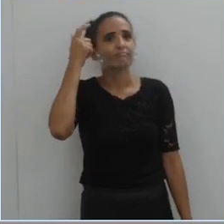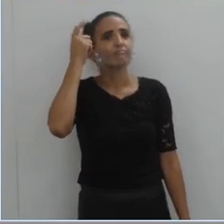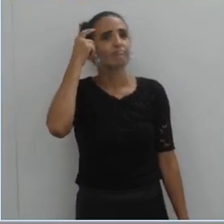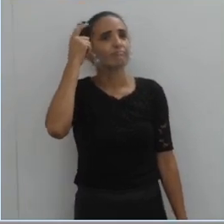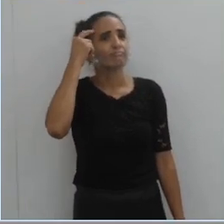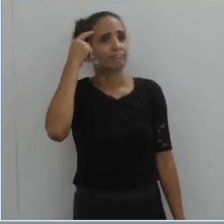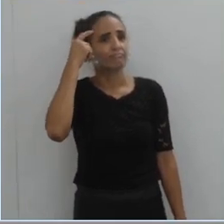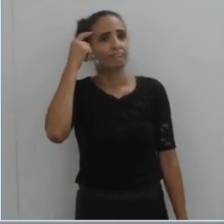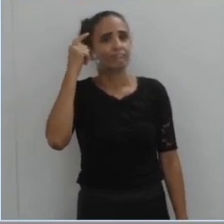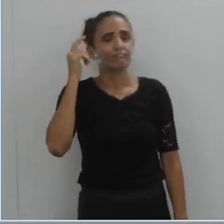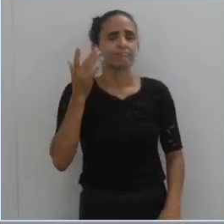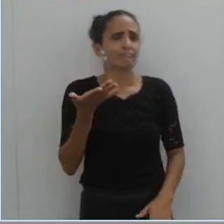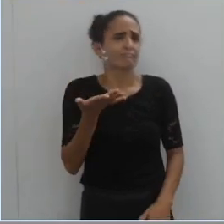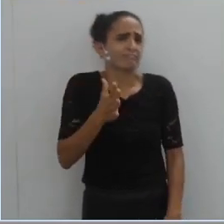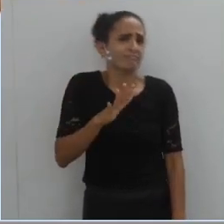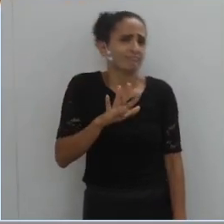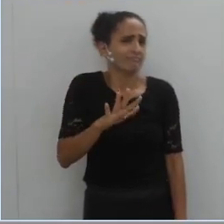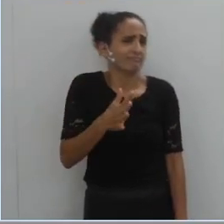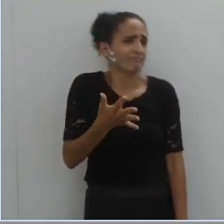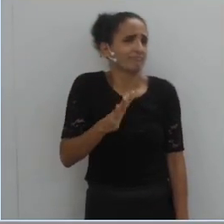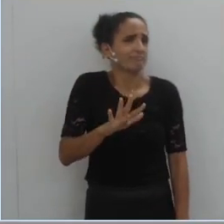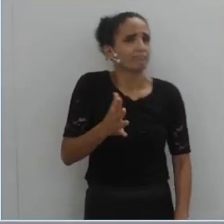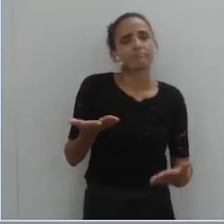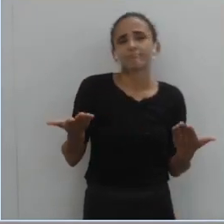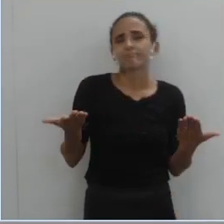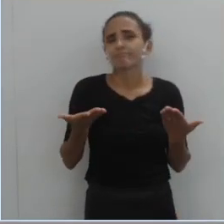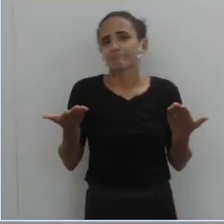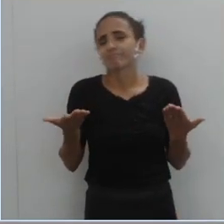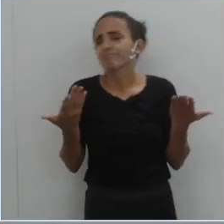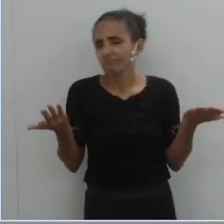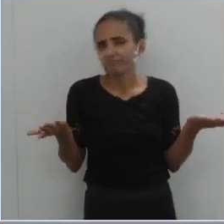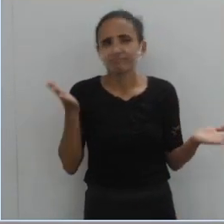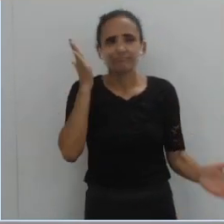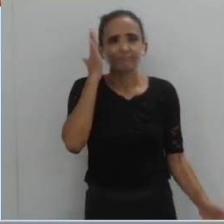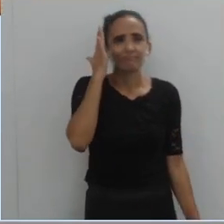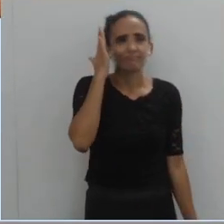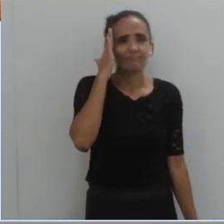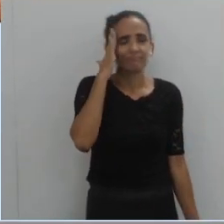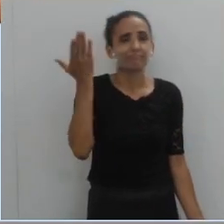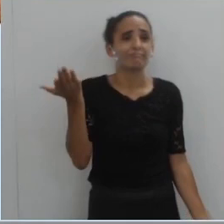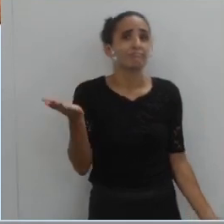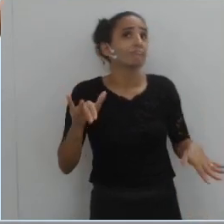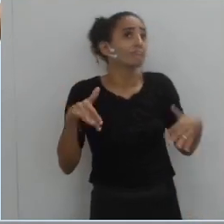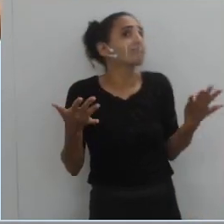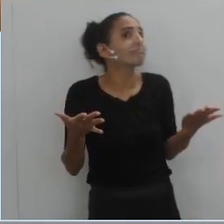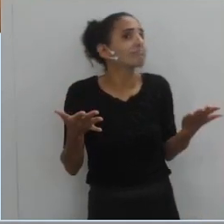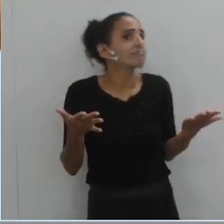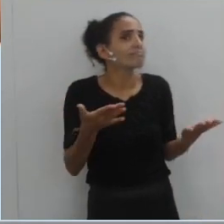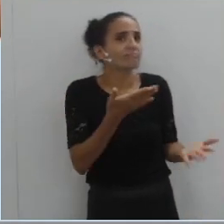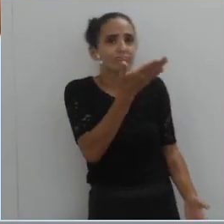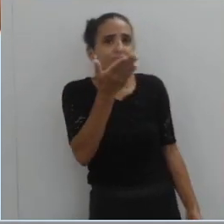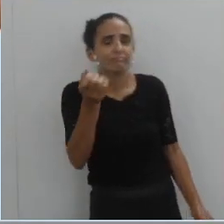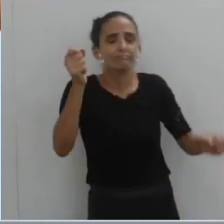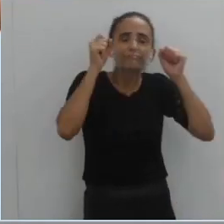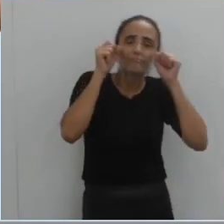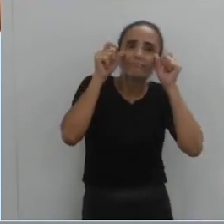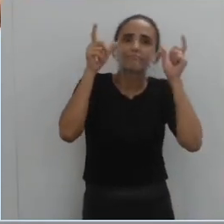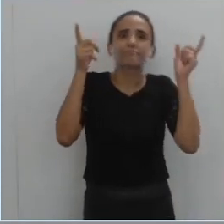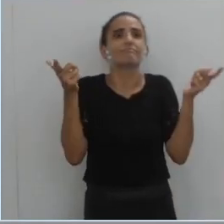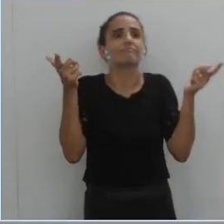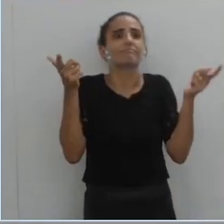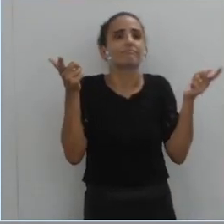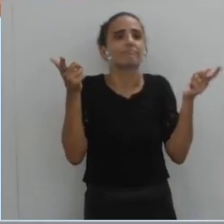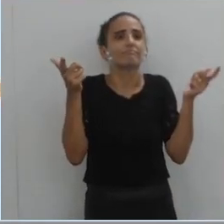mais que a gente sabe que hoje existe, né? Qual era esse pensamento, professor? Para você acordar de novo para a vida.